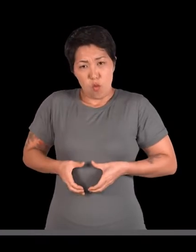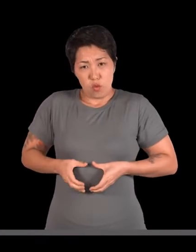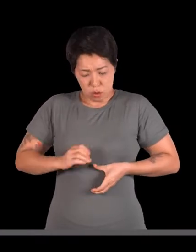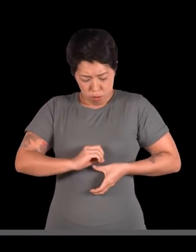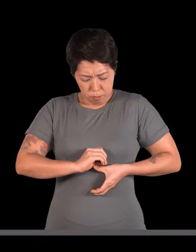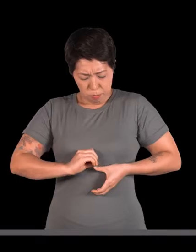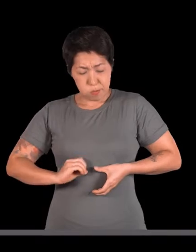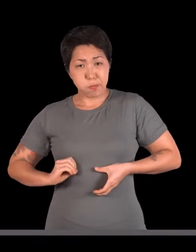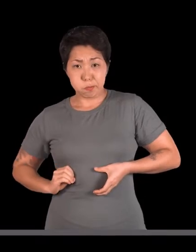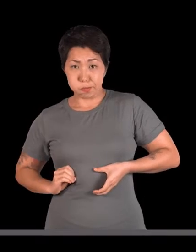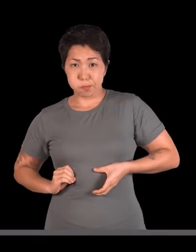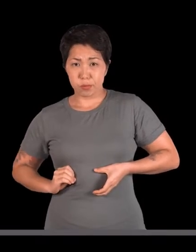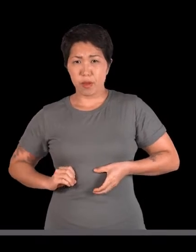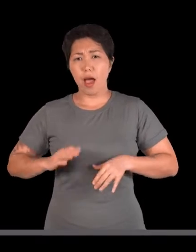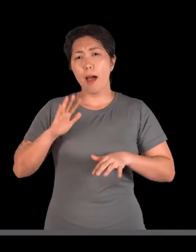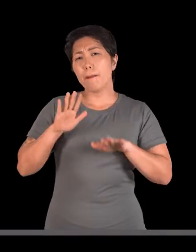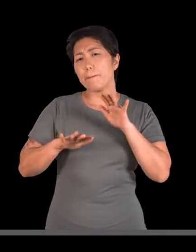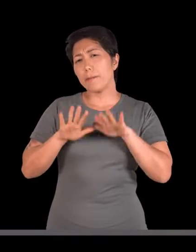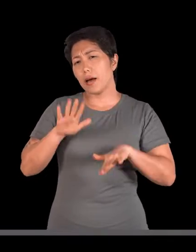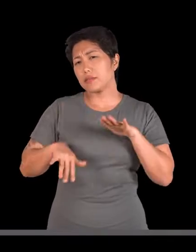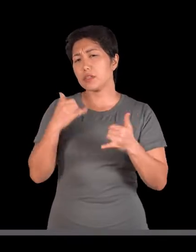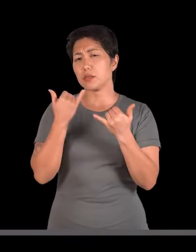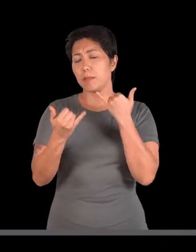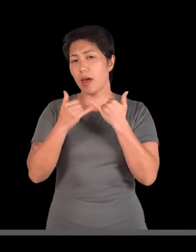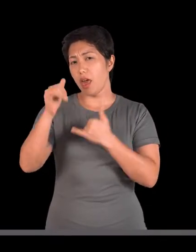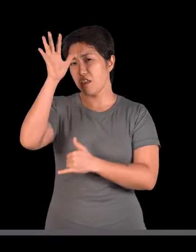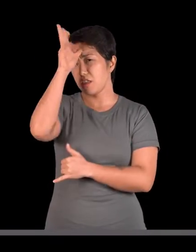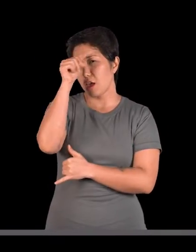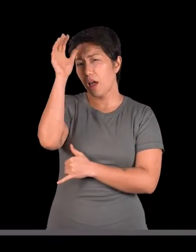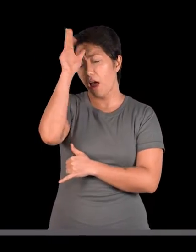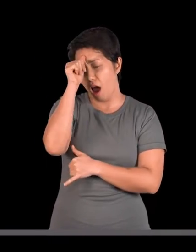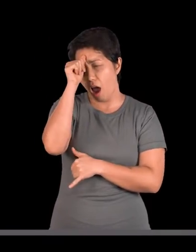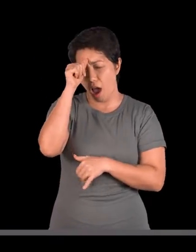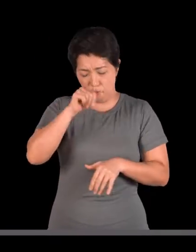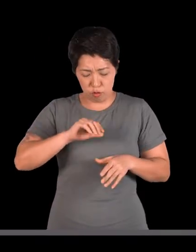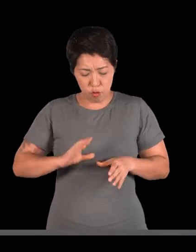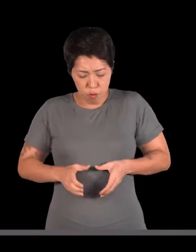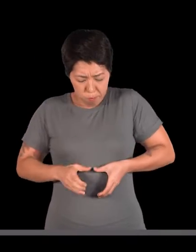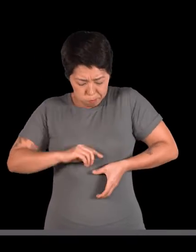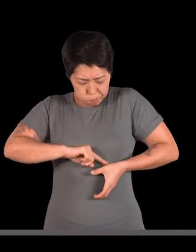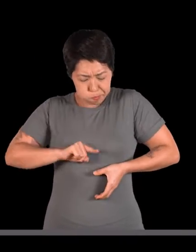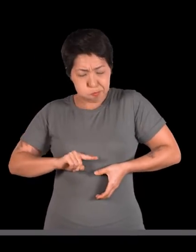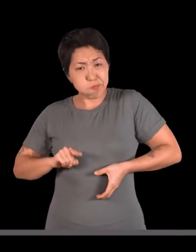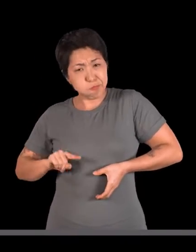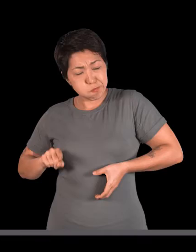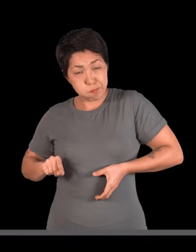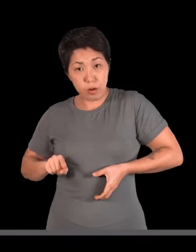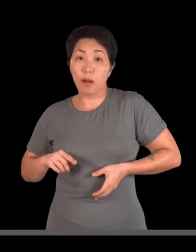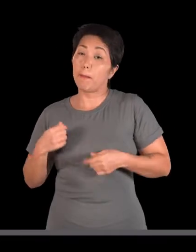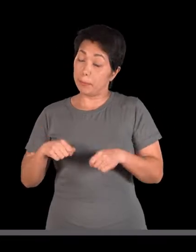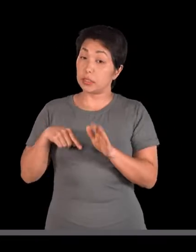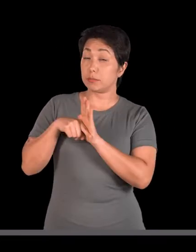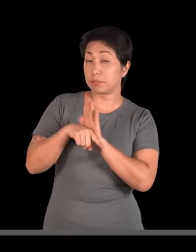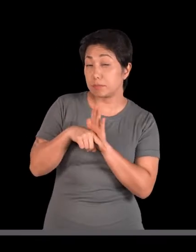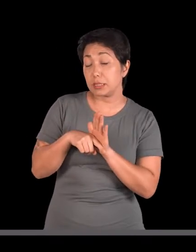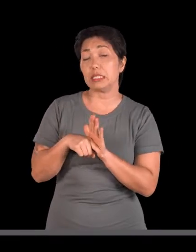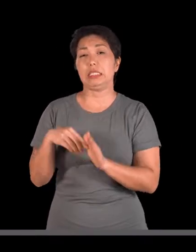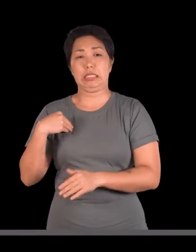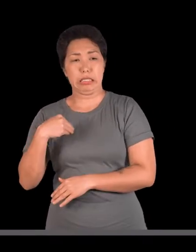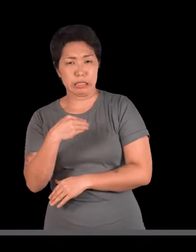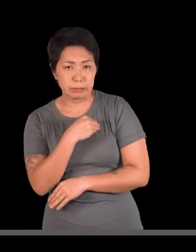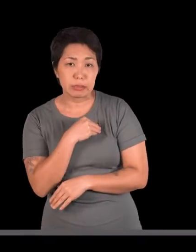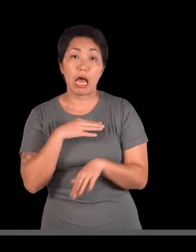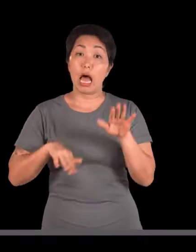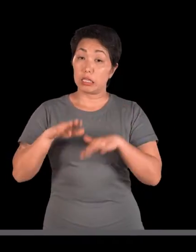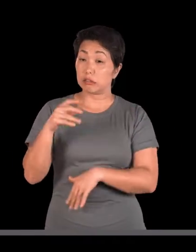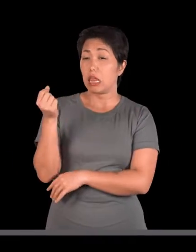útero, também chamada de crista de galo pela sua estrutura ondulada. Então, assim, tem que ser examinado, tem que ser tratado, muitas vezes